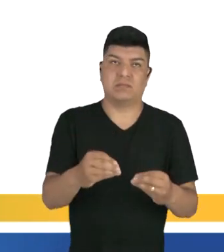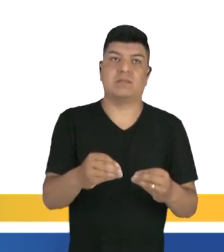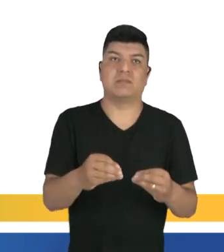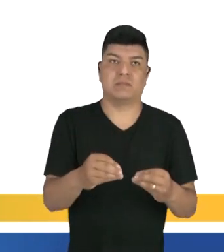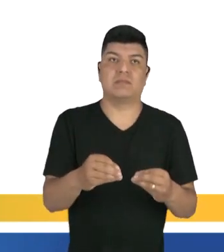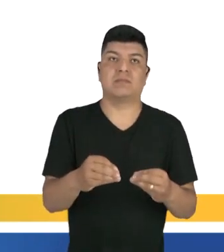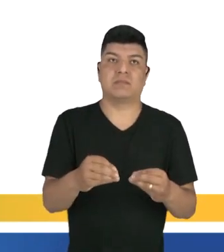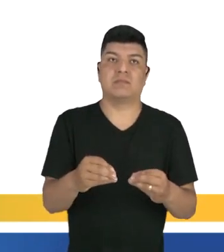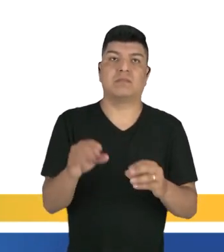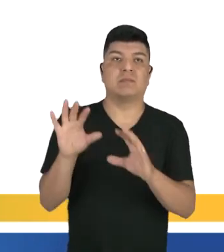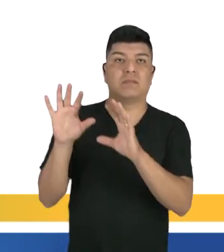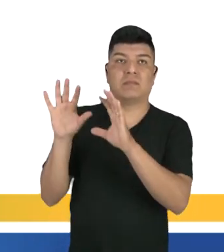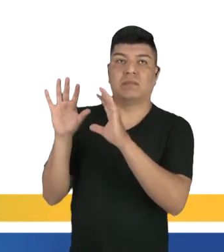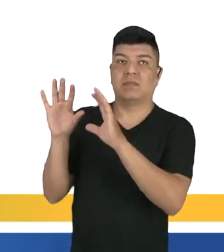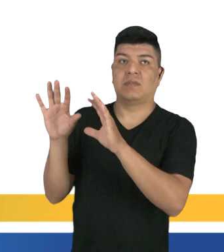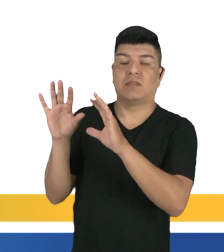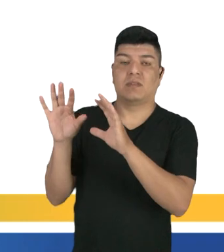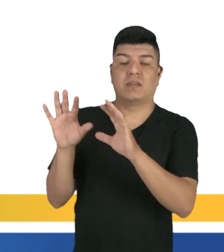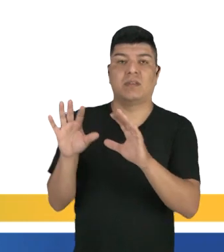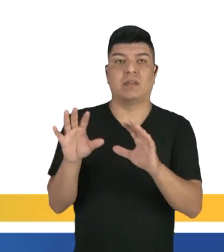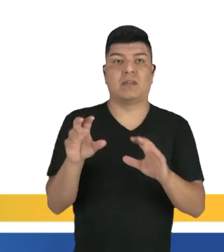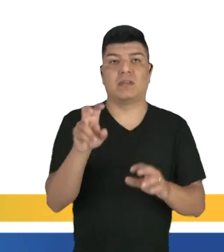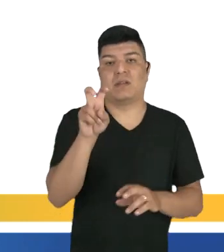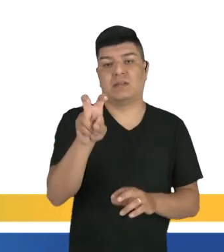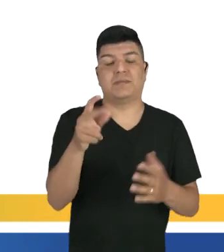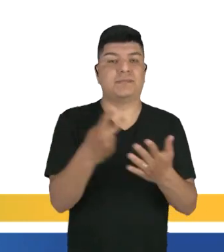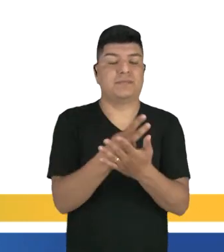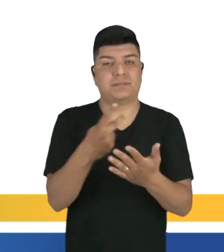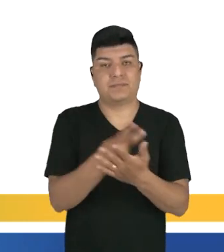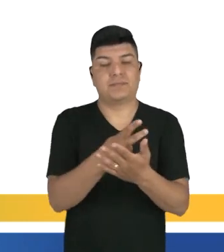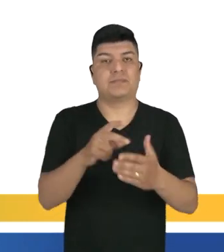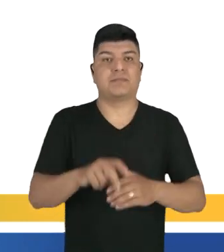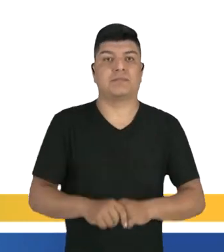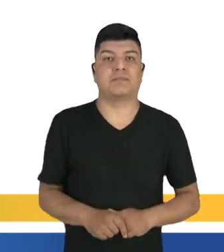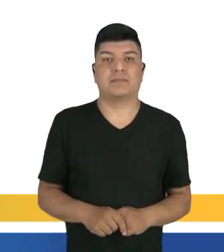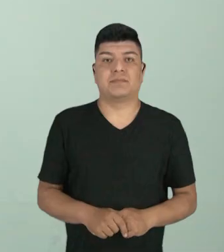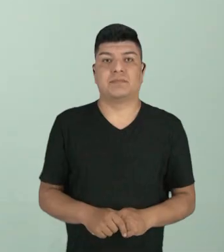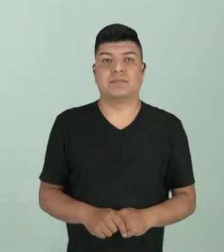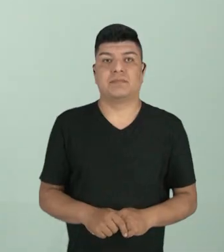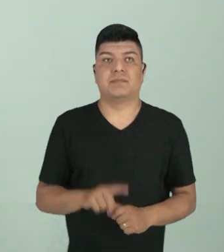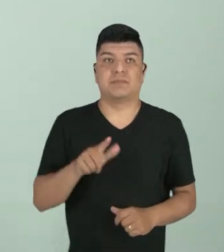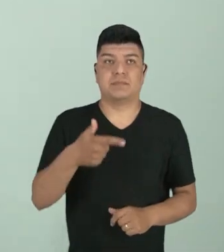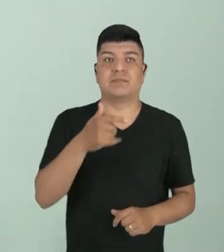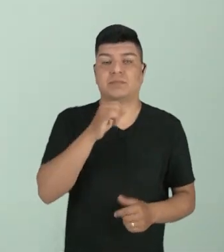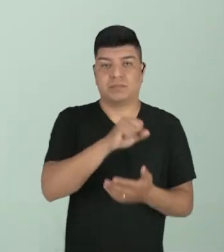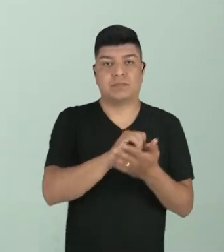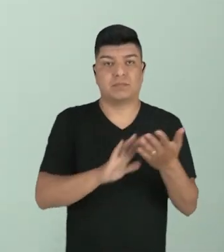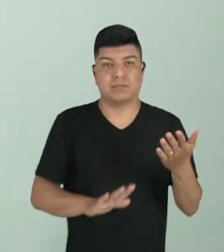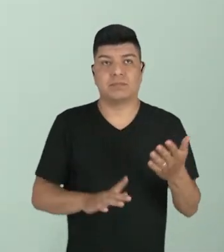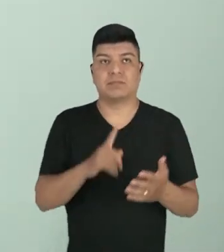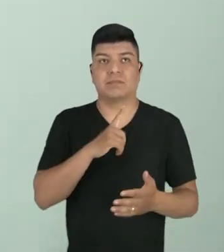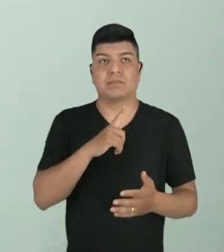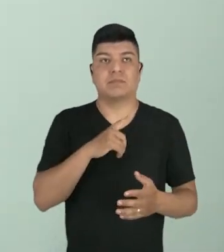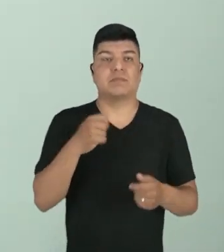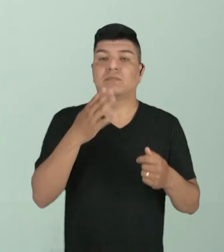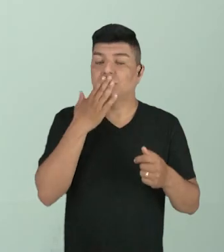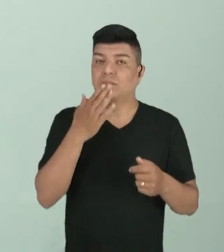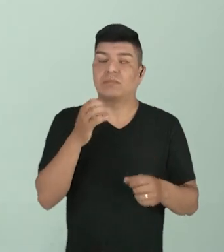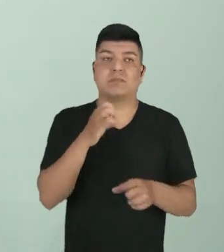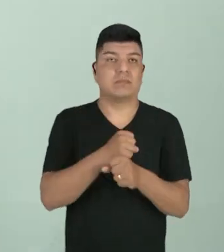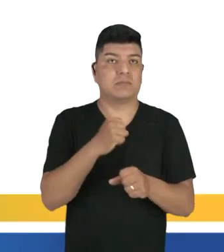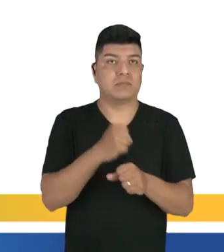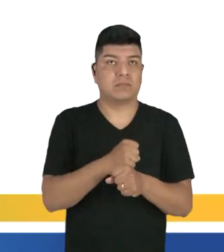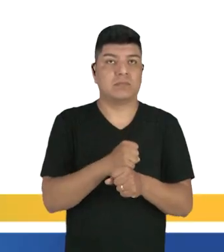radicandos. Então essa afirmação aí 5 está errada. No próximo exercício ele pede para eu calcular